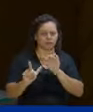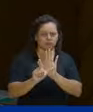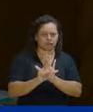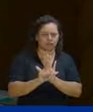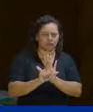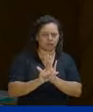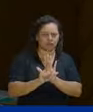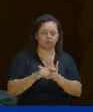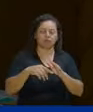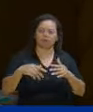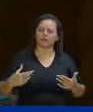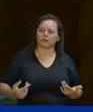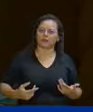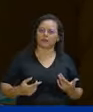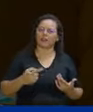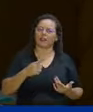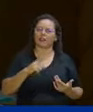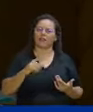o embargante, os